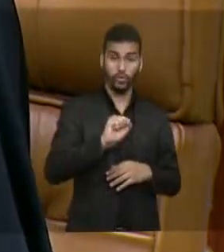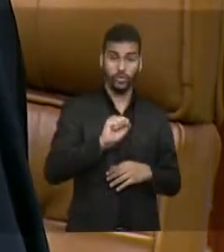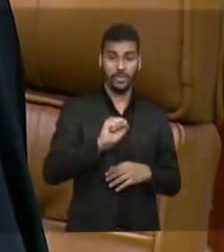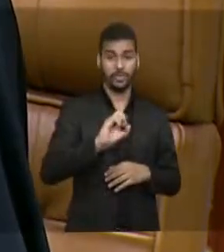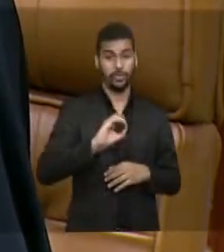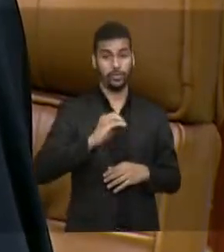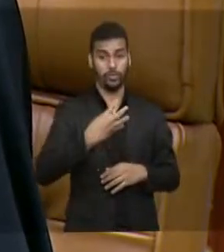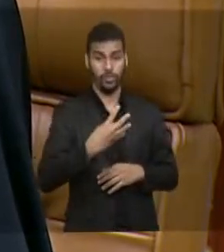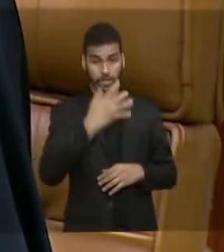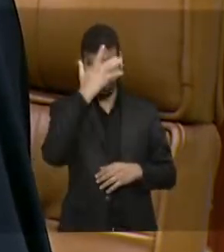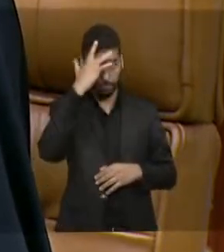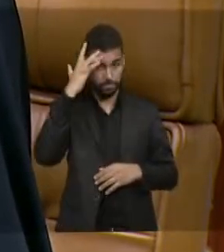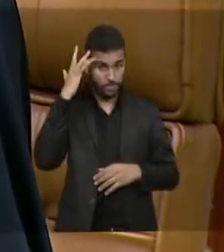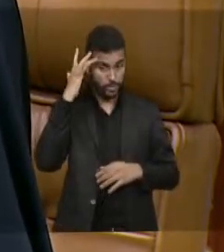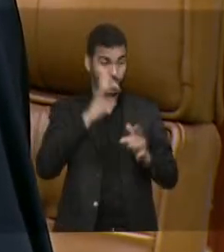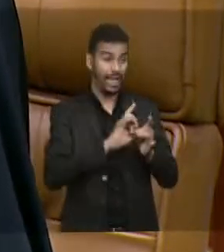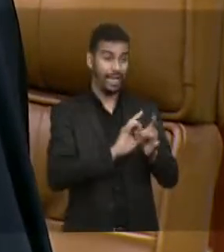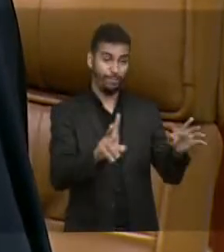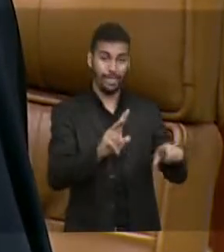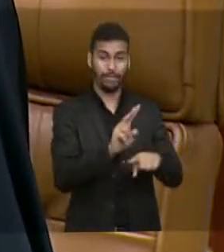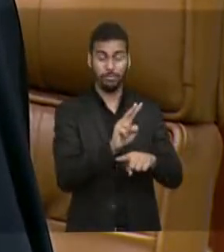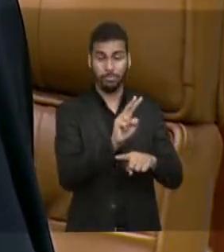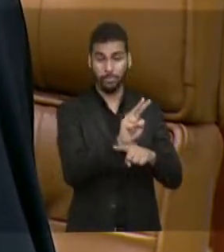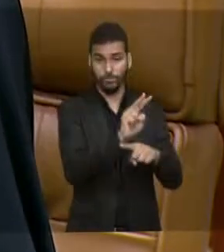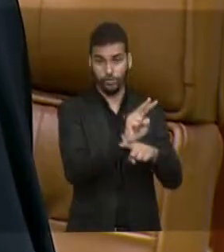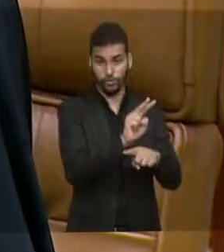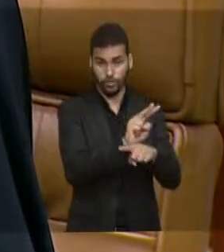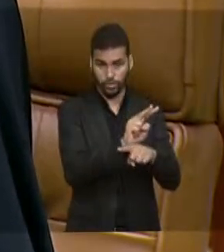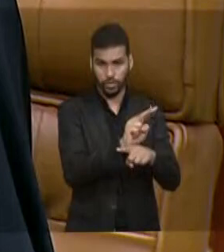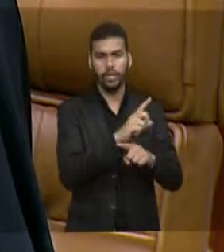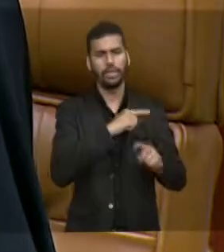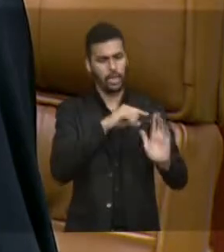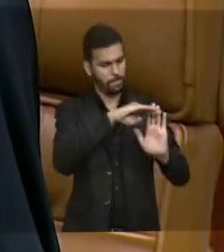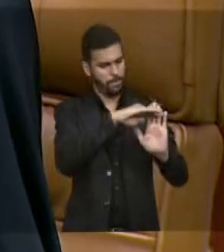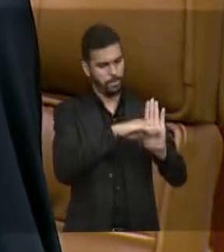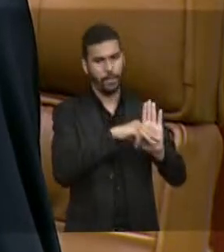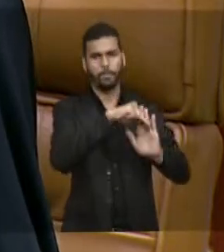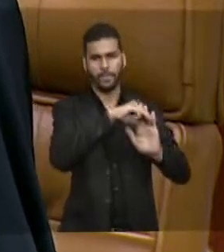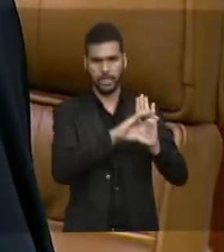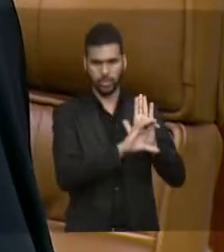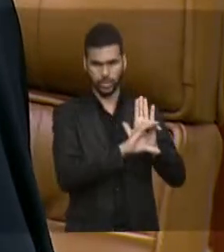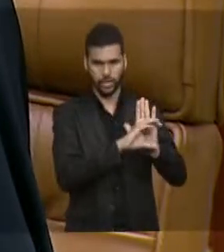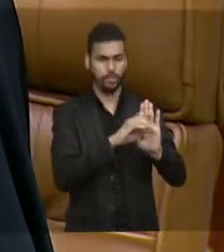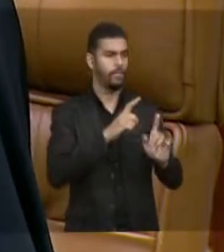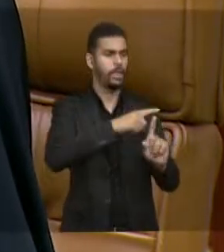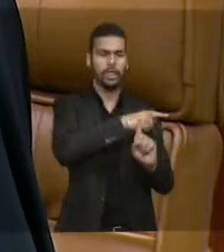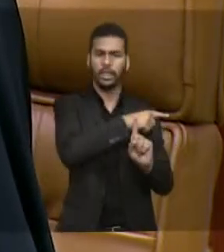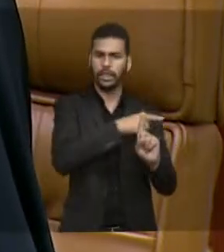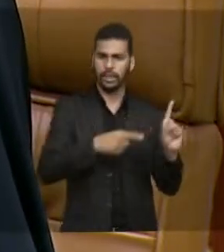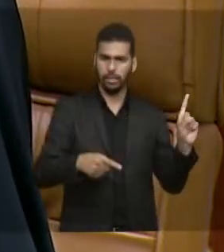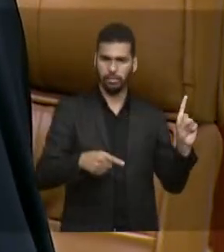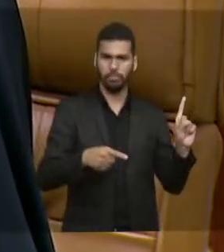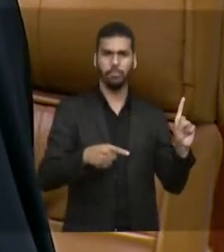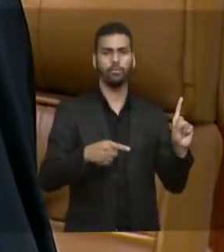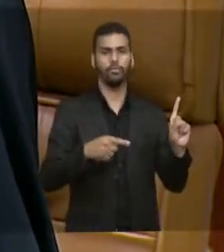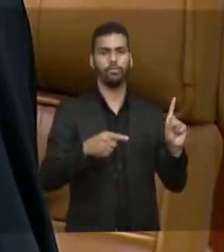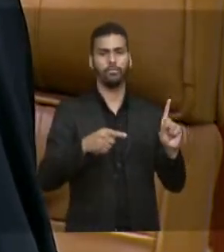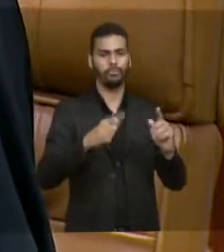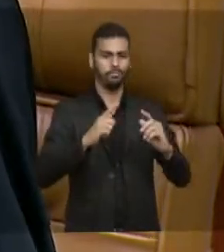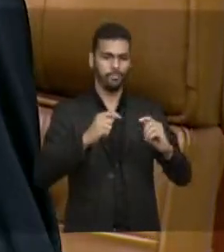pessoas liberdade provisória estão com diversas medidas cautelares a proibição de ausentar-se da